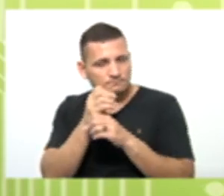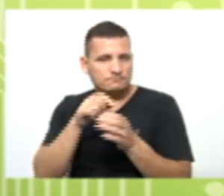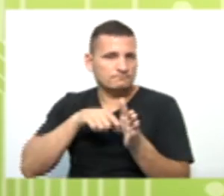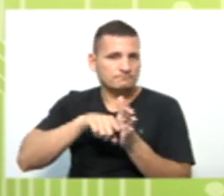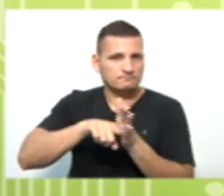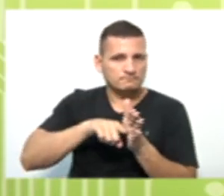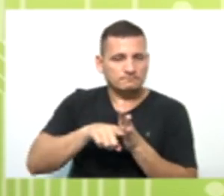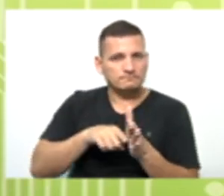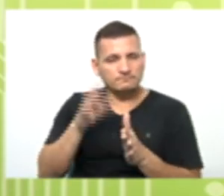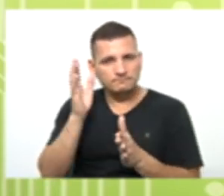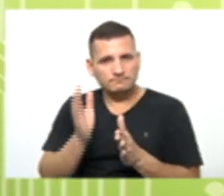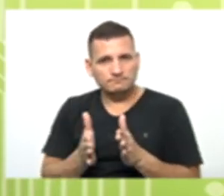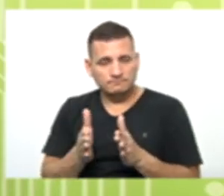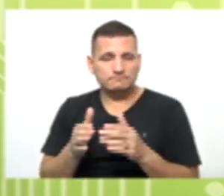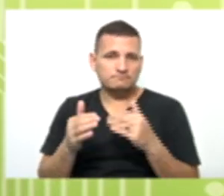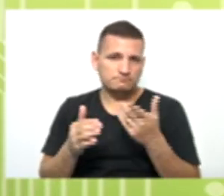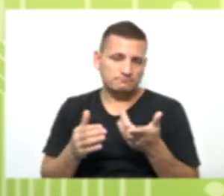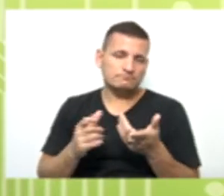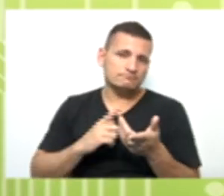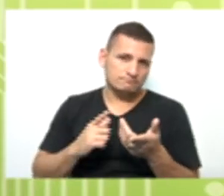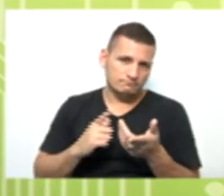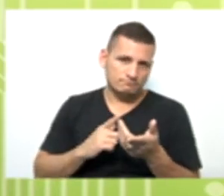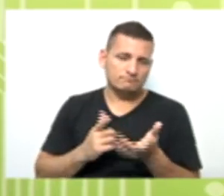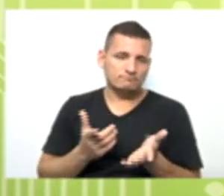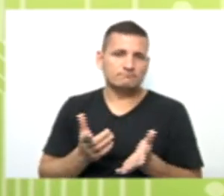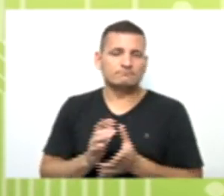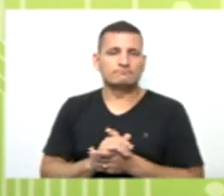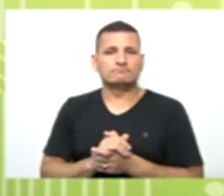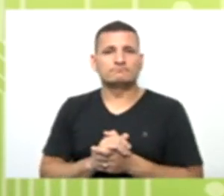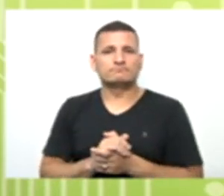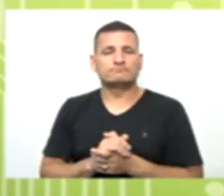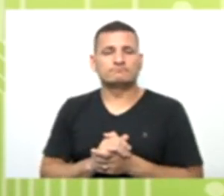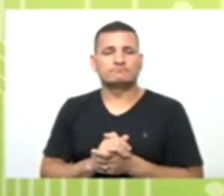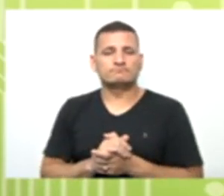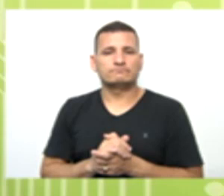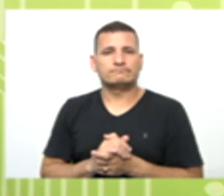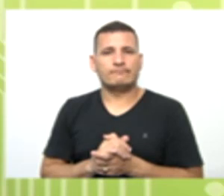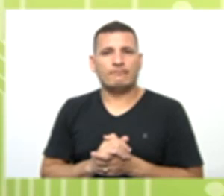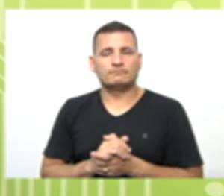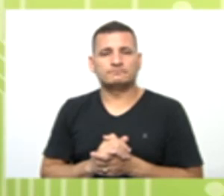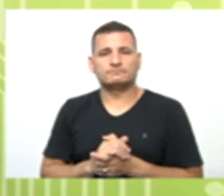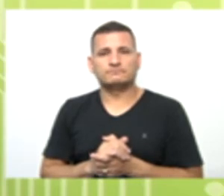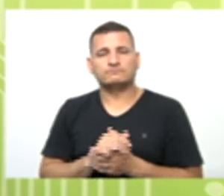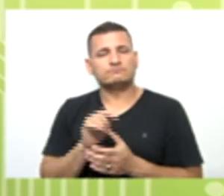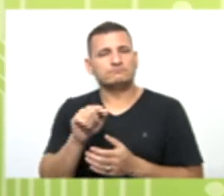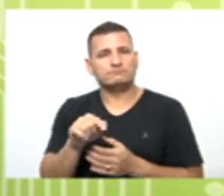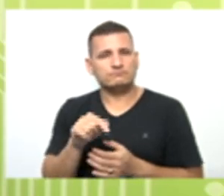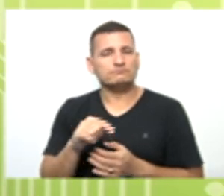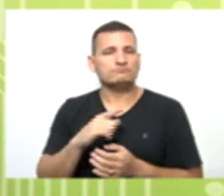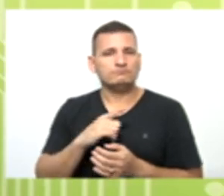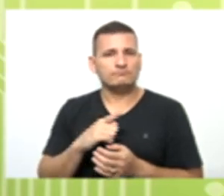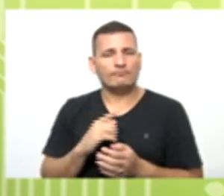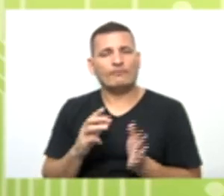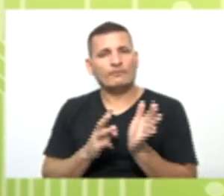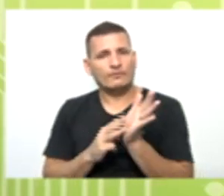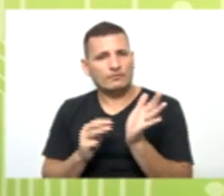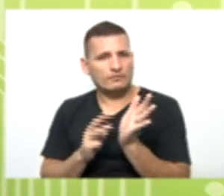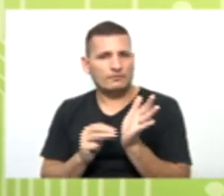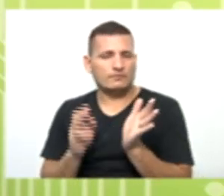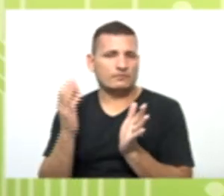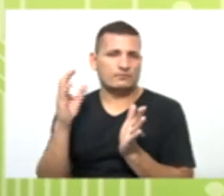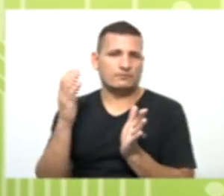serem testados, por serem verificados, por terem passado por um processo de método